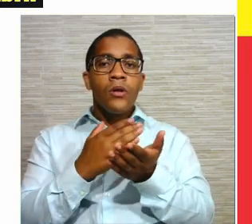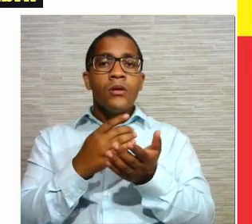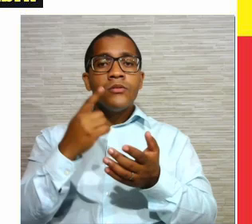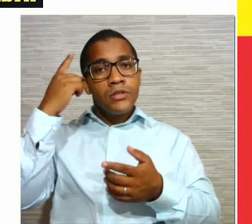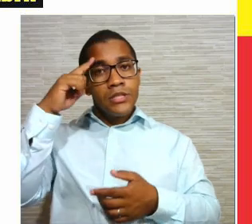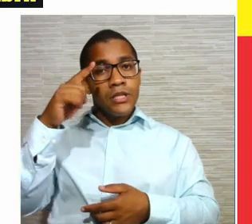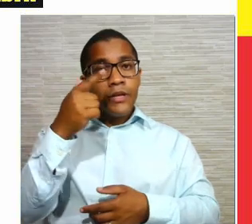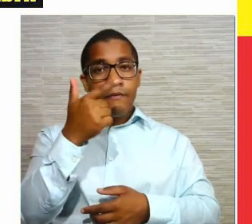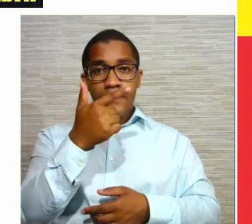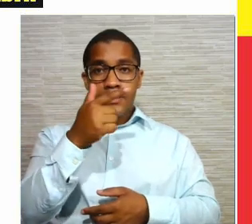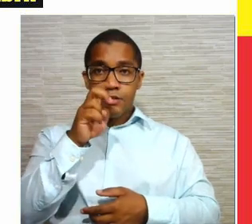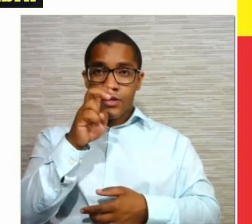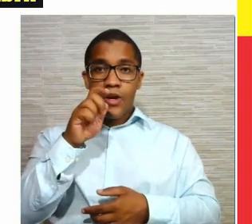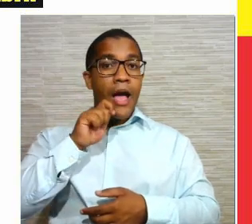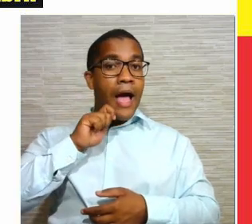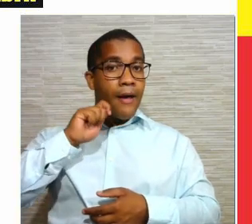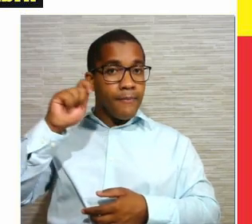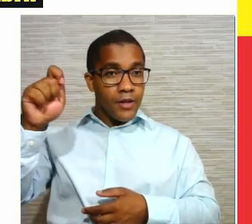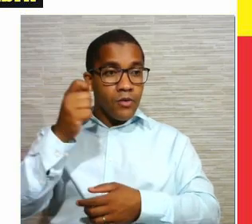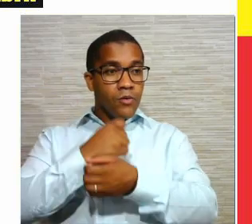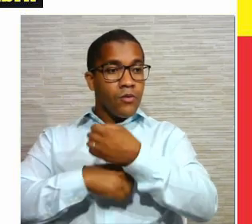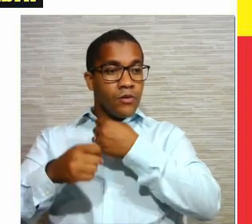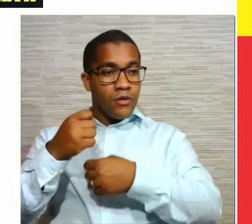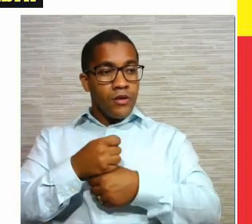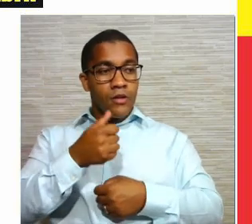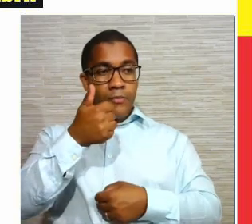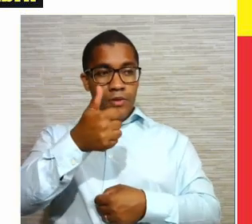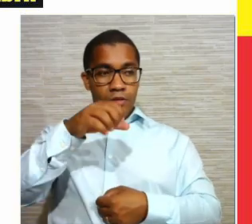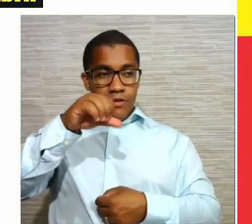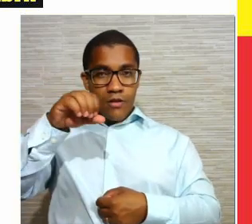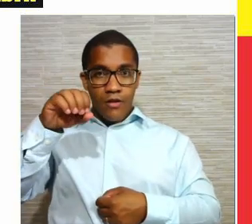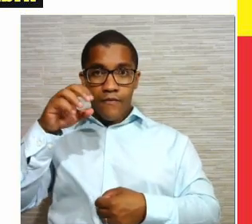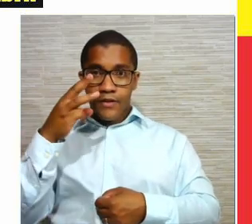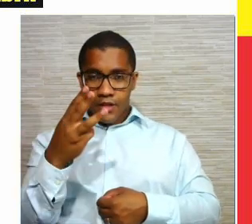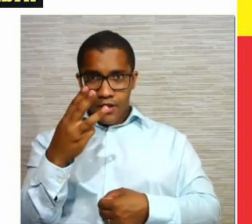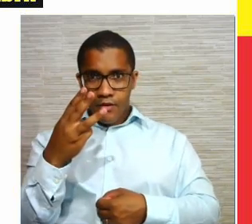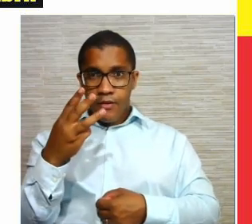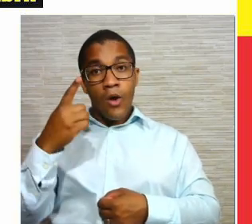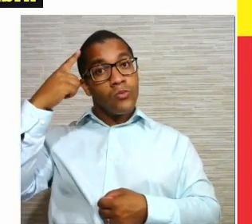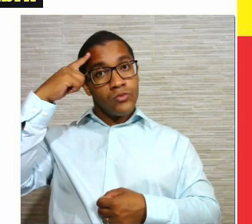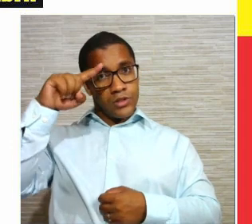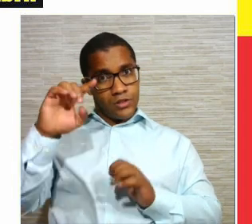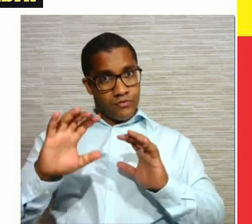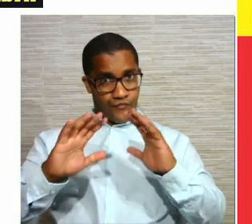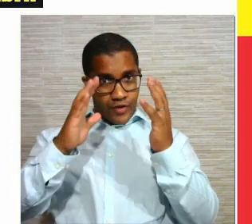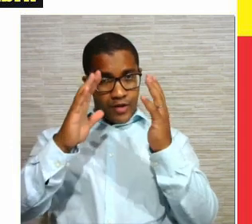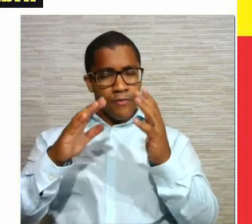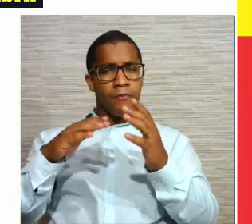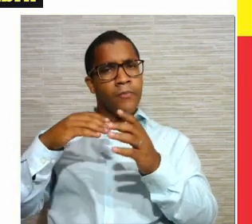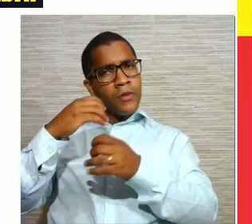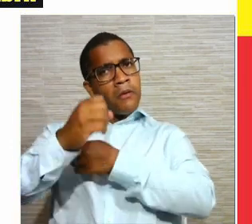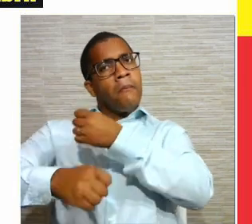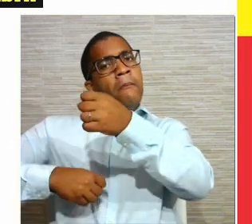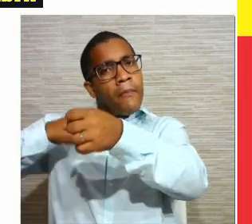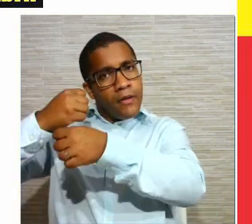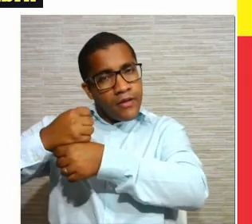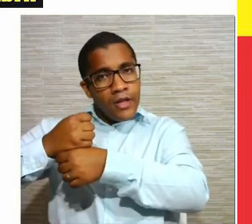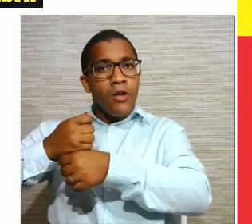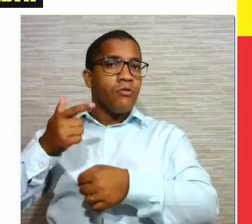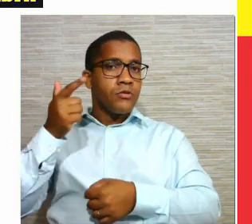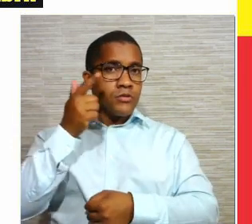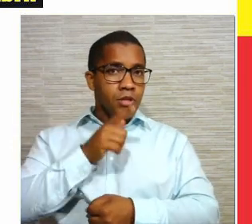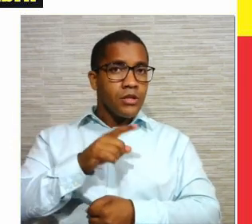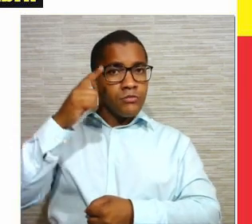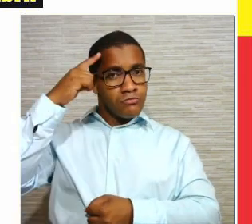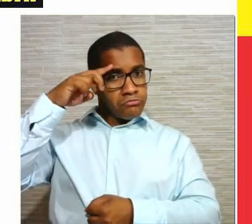abril de 1993, né, com apenas um dia de festa. Né? Depois, em outras edições, Abril pro Rock ganhou